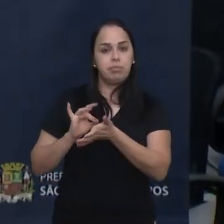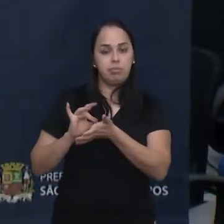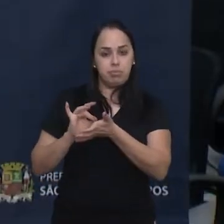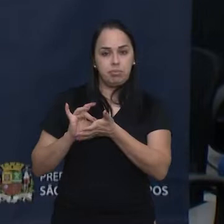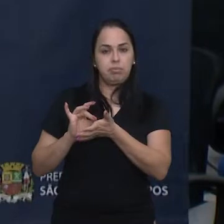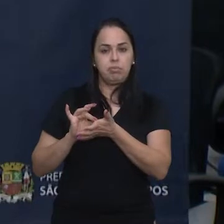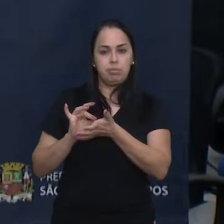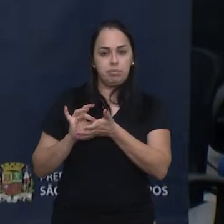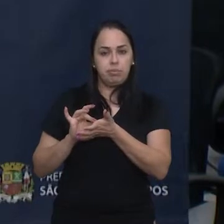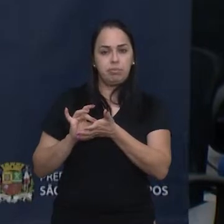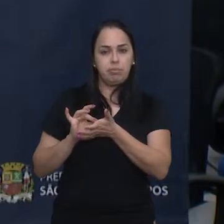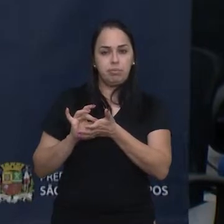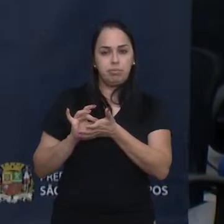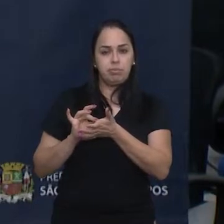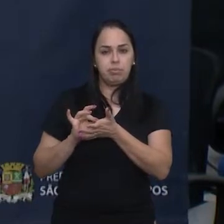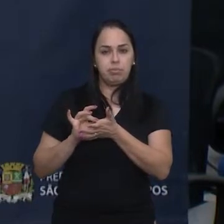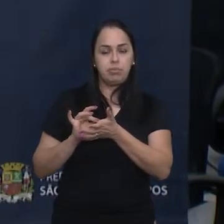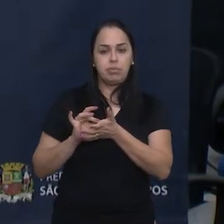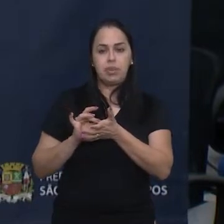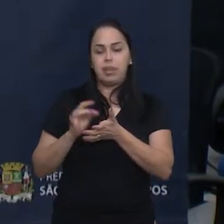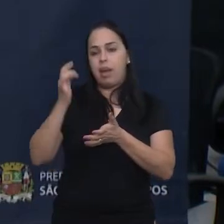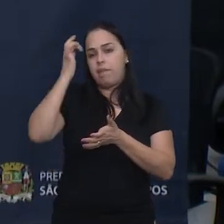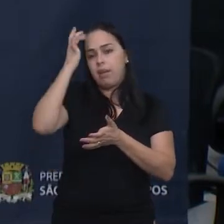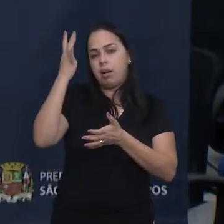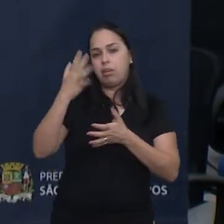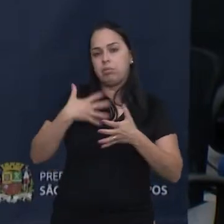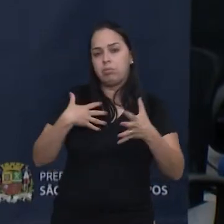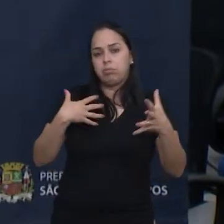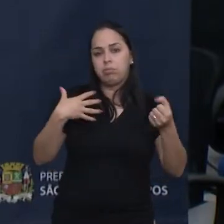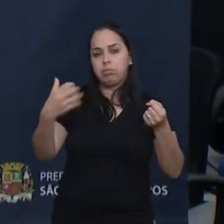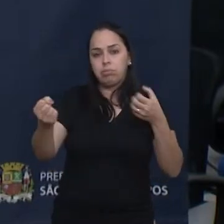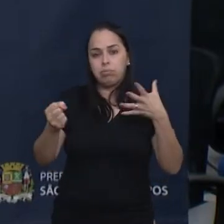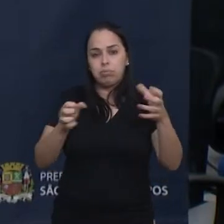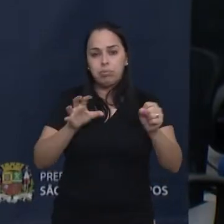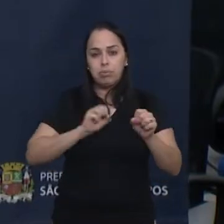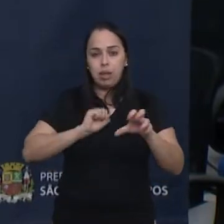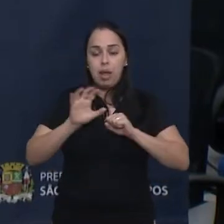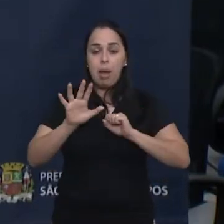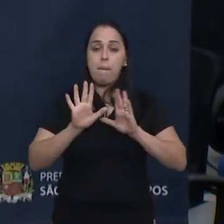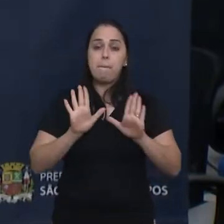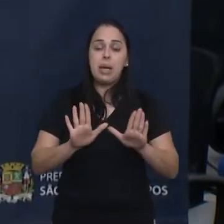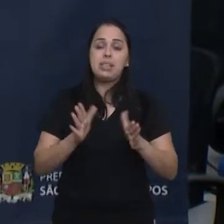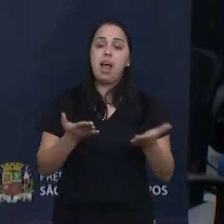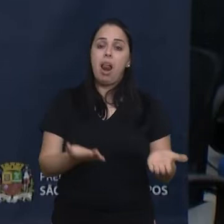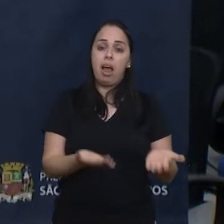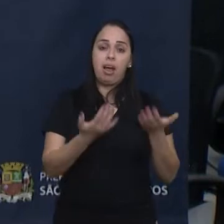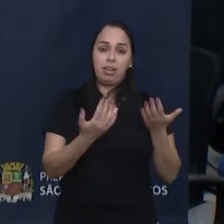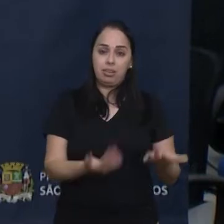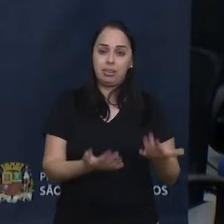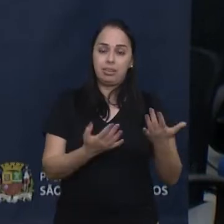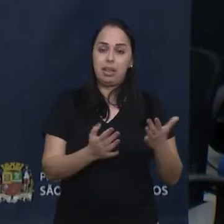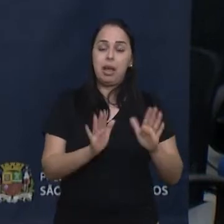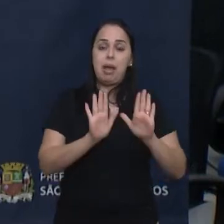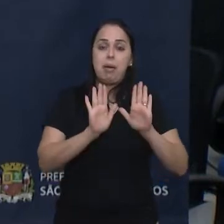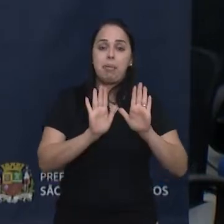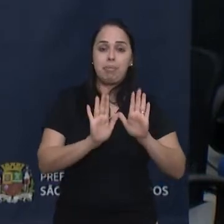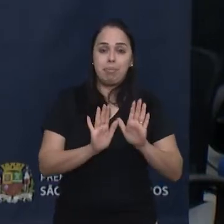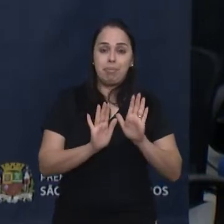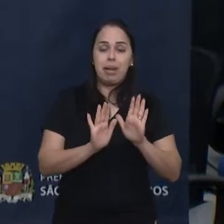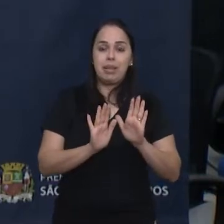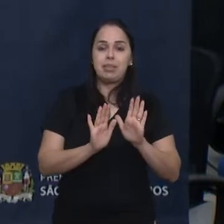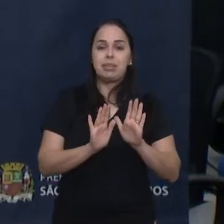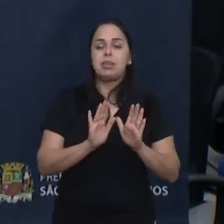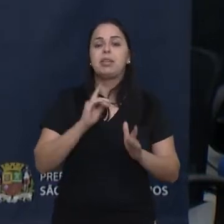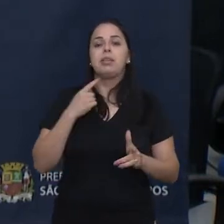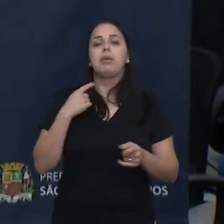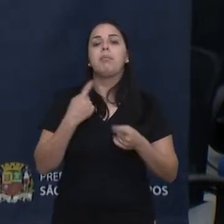fato, uma maior taxa de contaminação, mas os casos não estão sendo tão graves. Mas muito